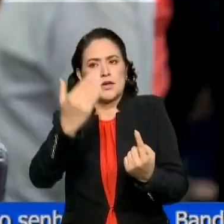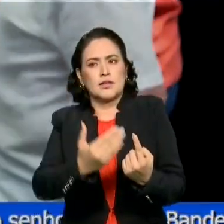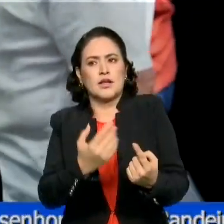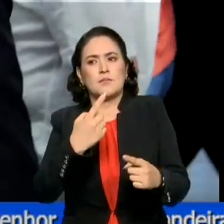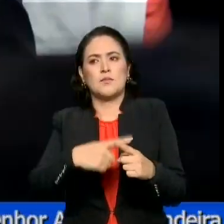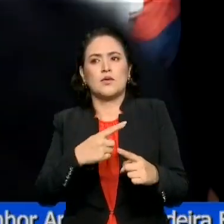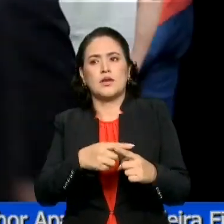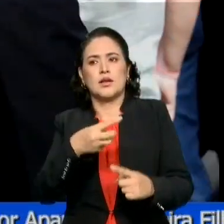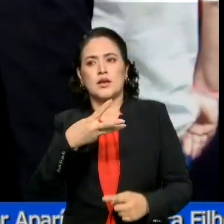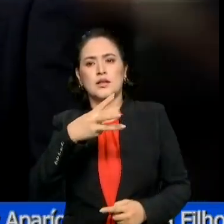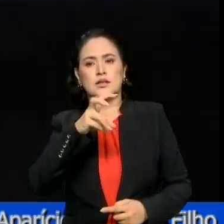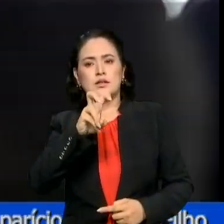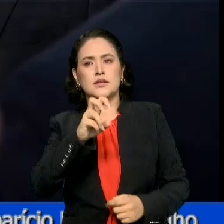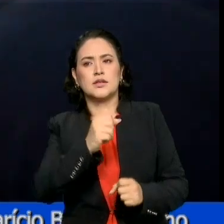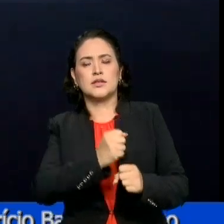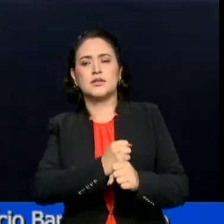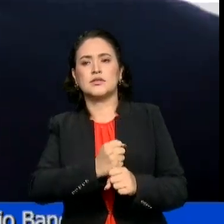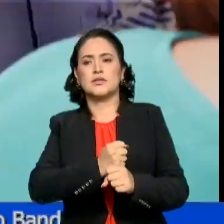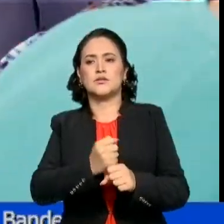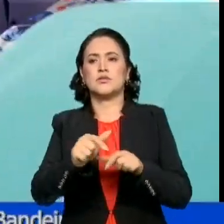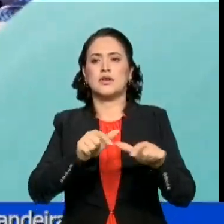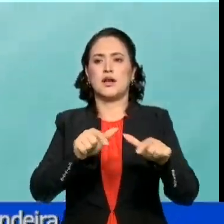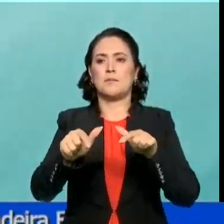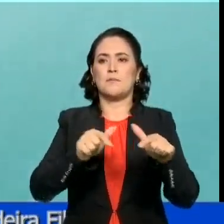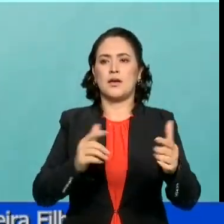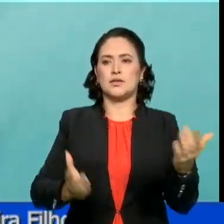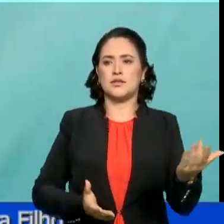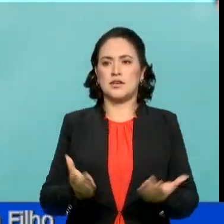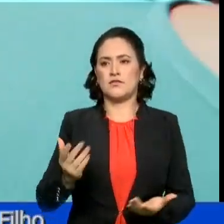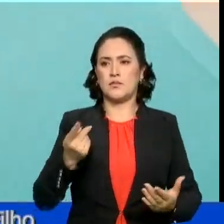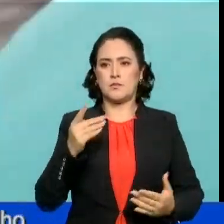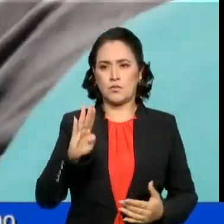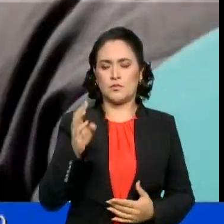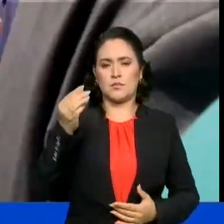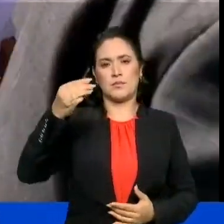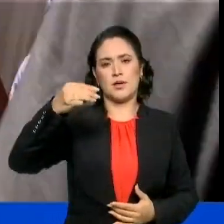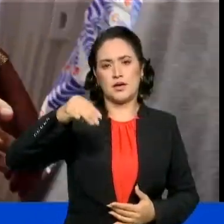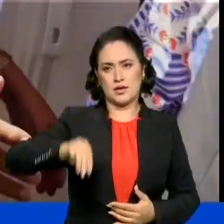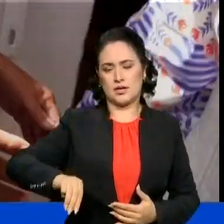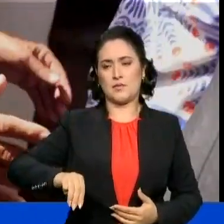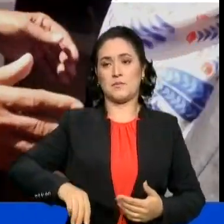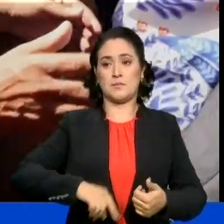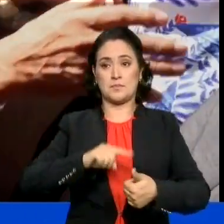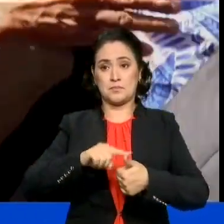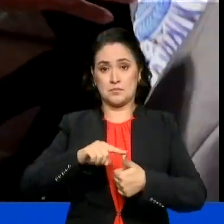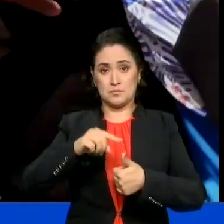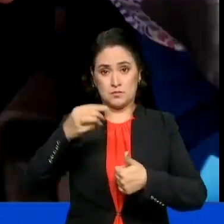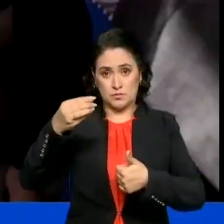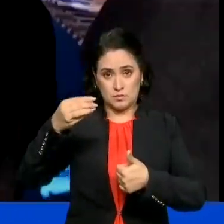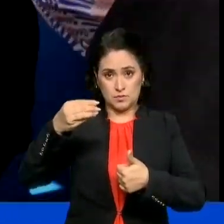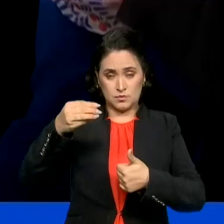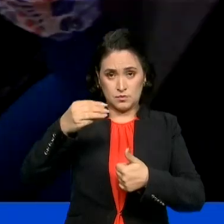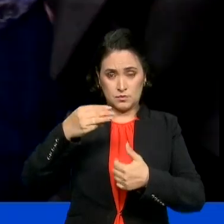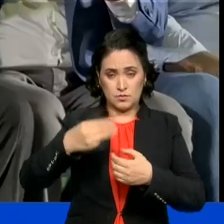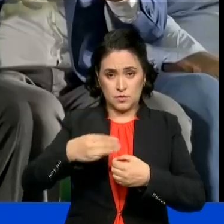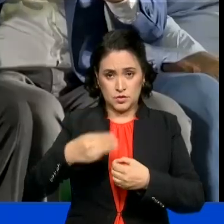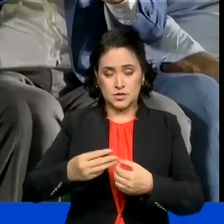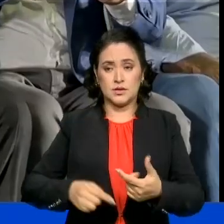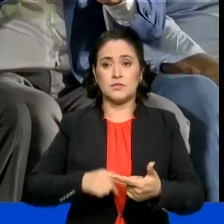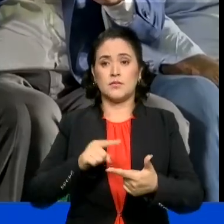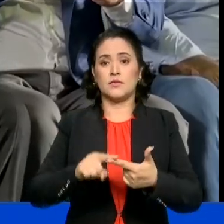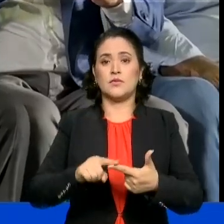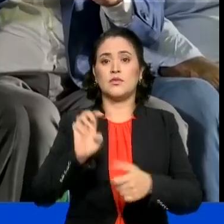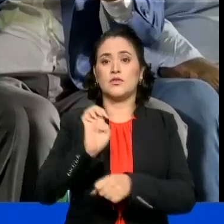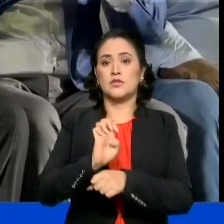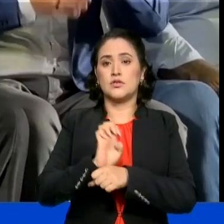35 anos de vida pública no Maranhão, nas quatro esferas: municipal, estadual, federal